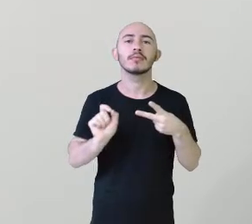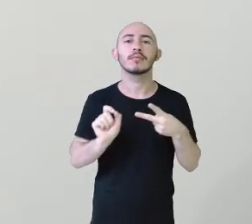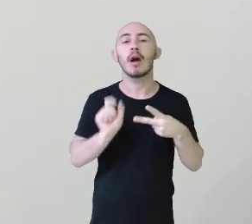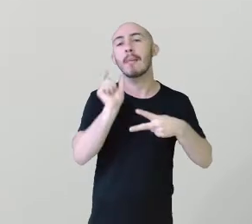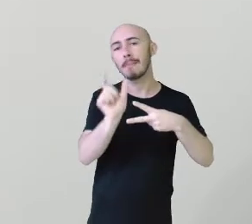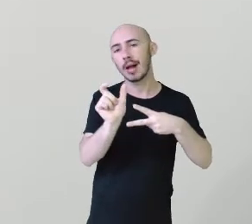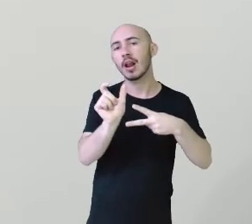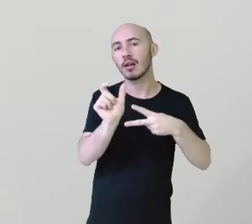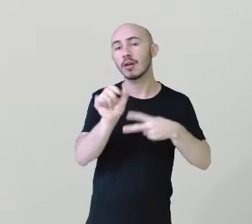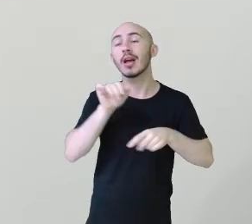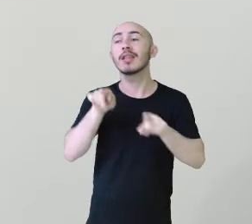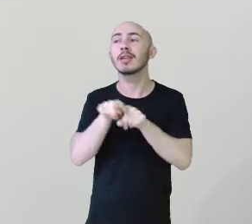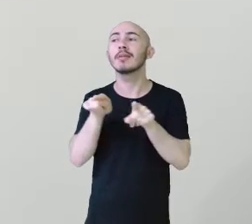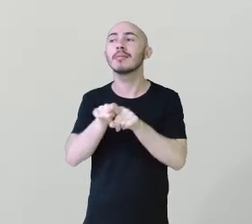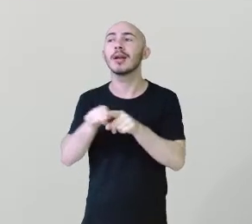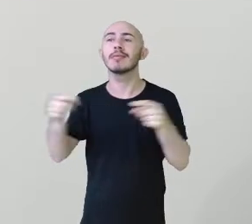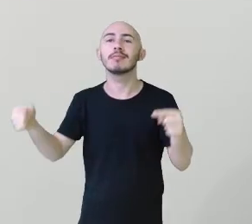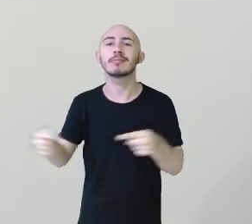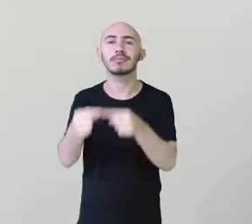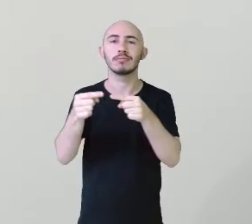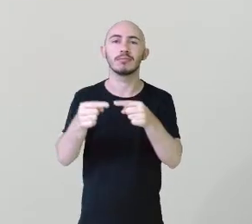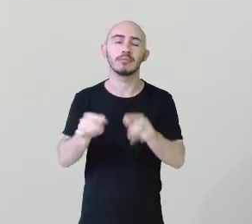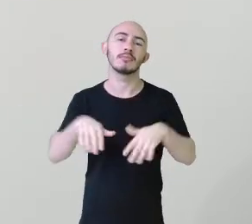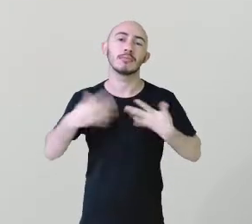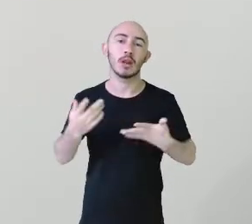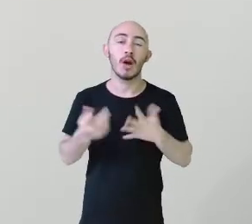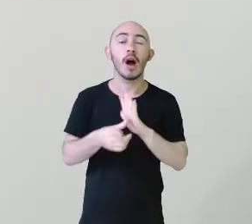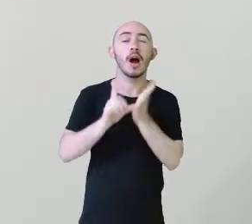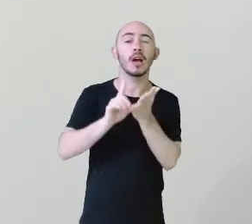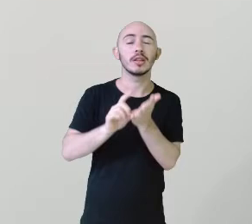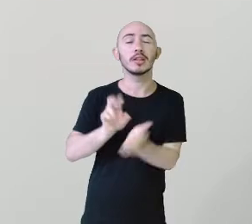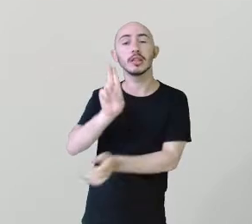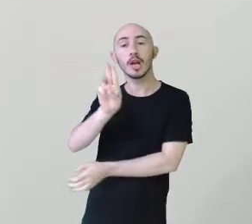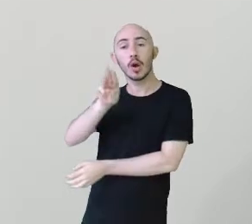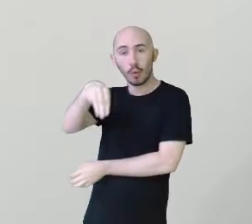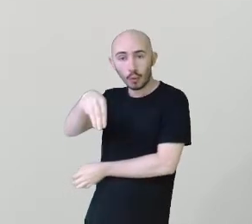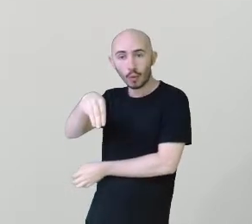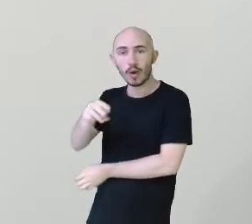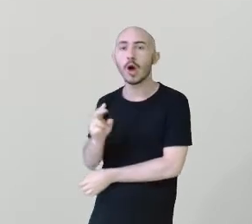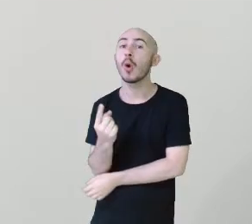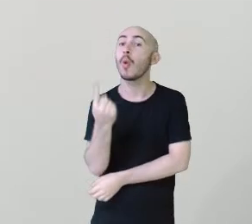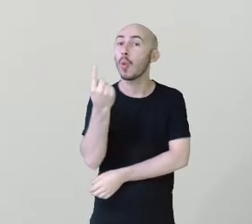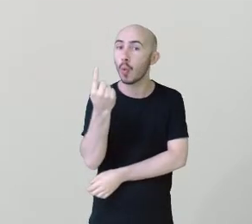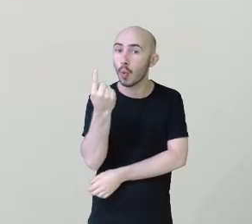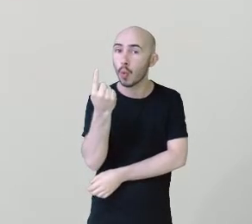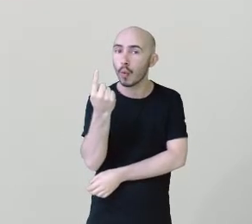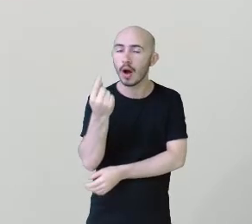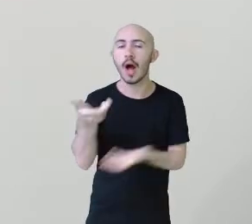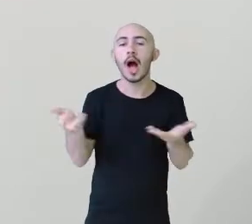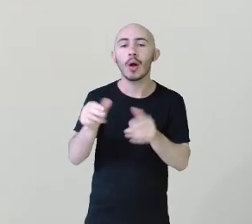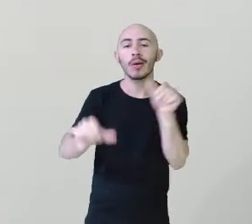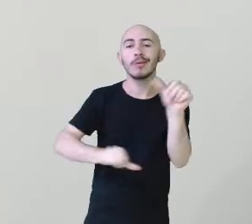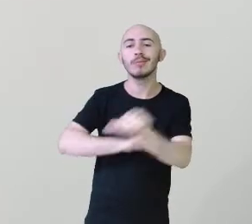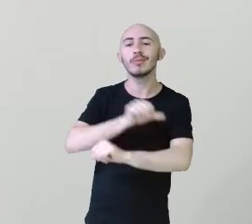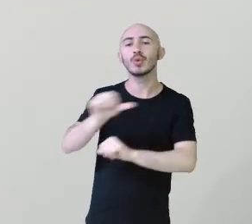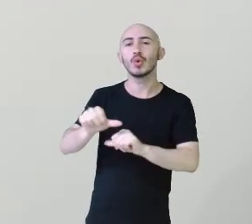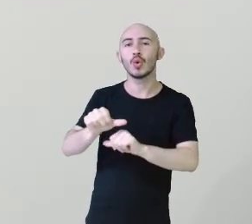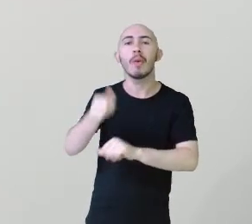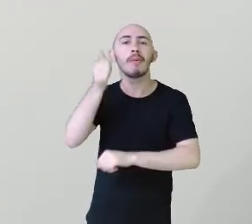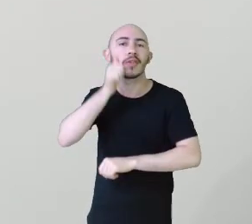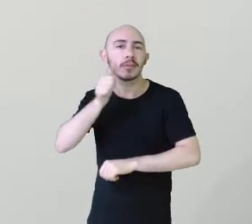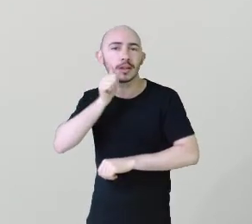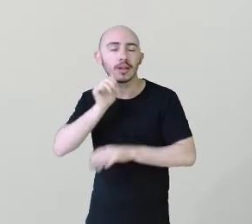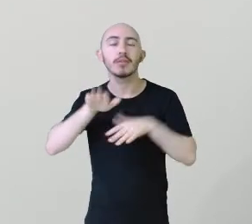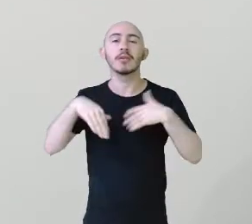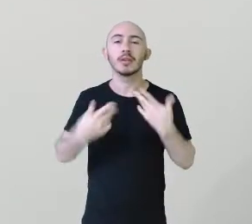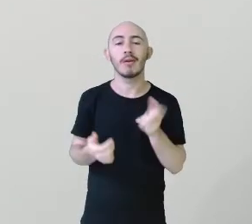que concorda com ela. Um ratinho, uma ratinha. Então, esse um e esse uma, ele também tem uma